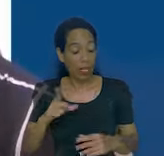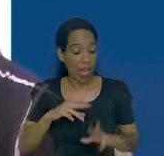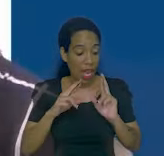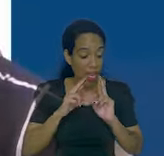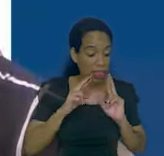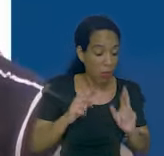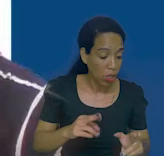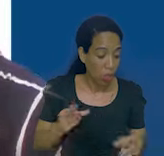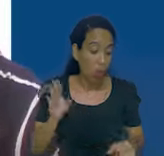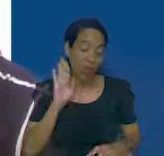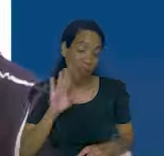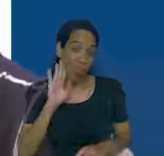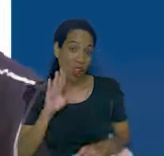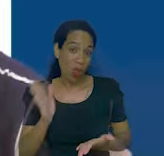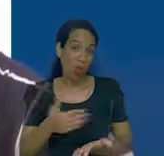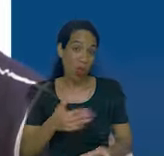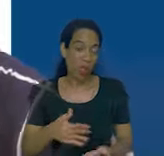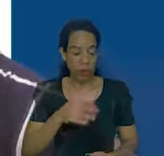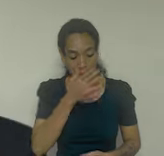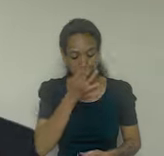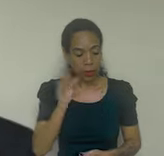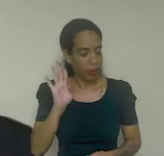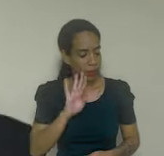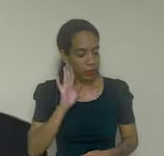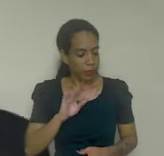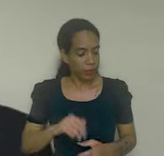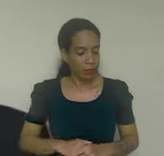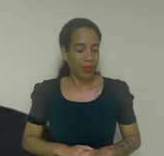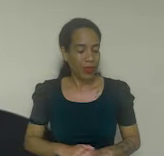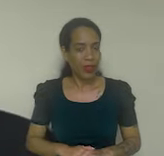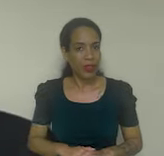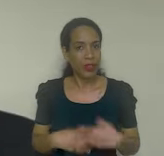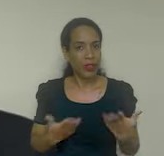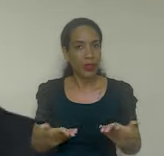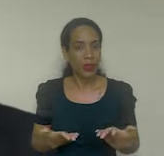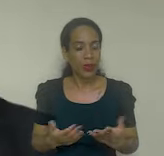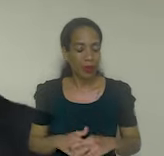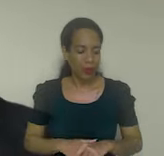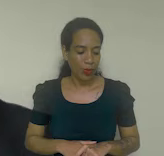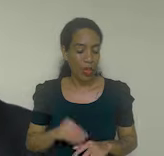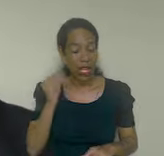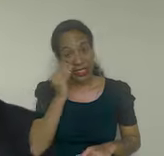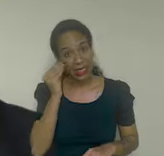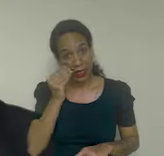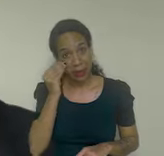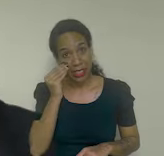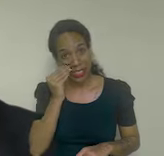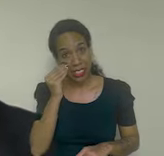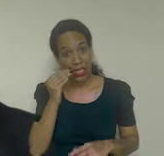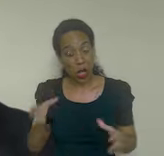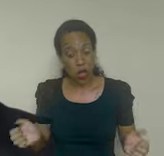esse resultado que ficou muito legal do livro. Ah, legal. E você, Bianca, como é que foi a sua experiência